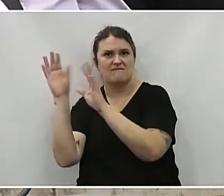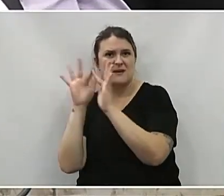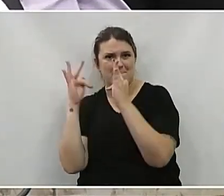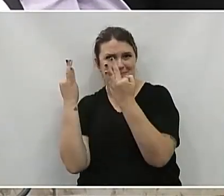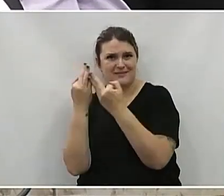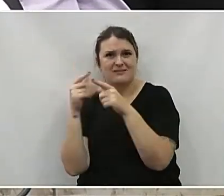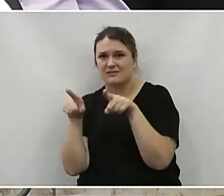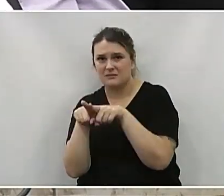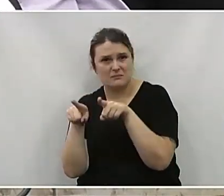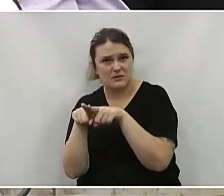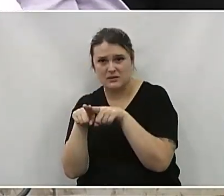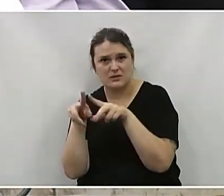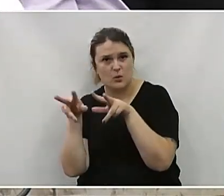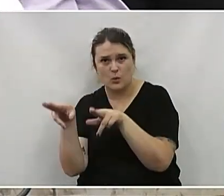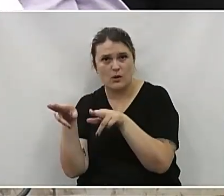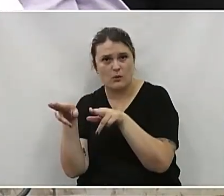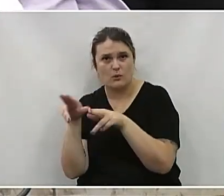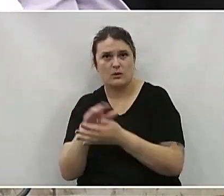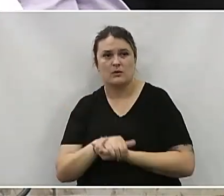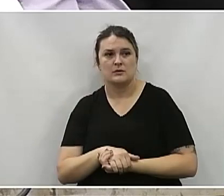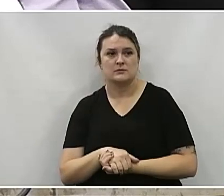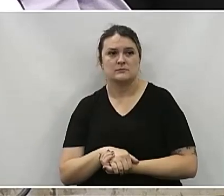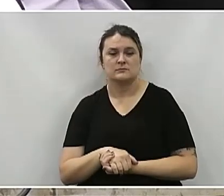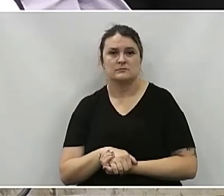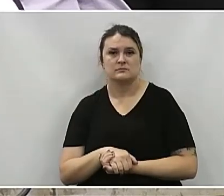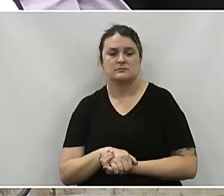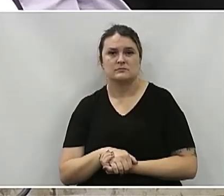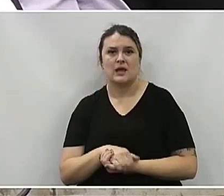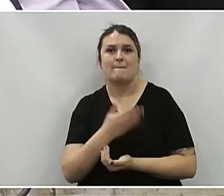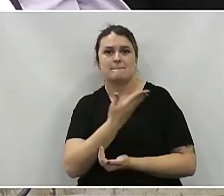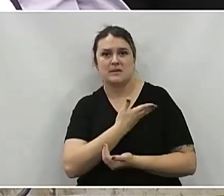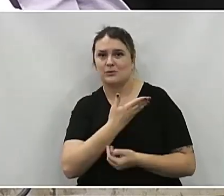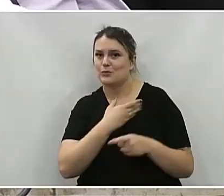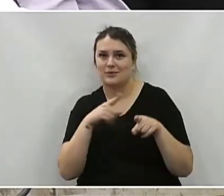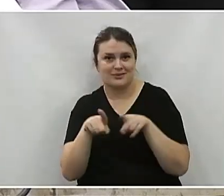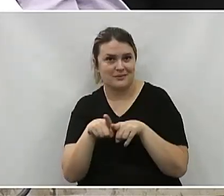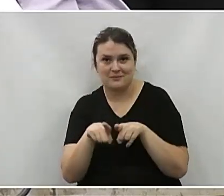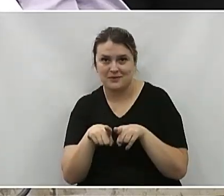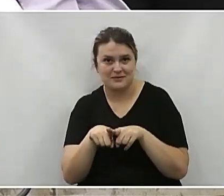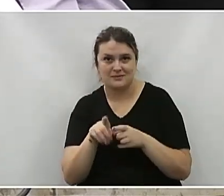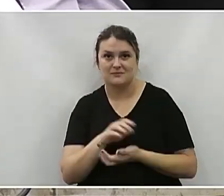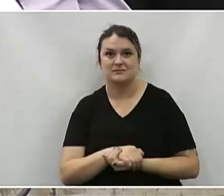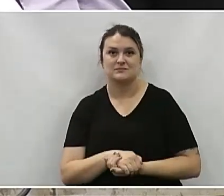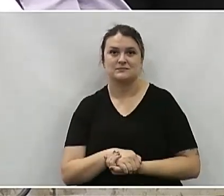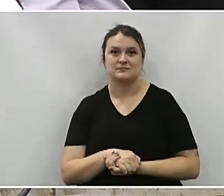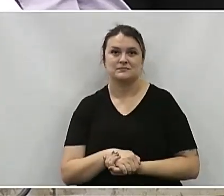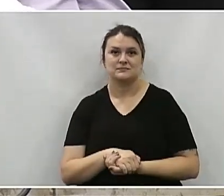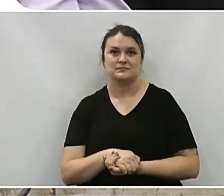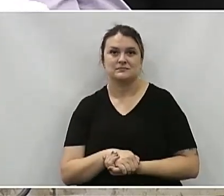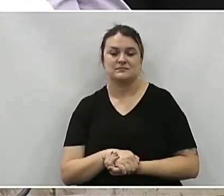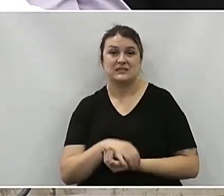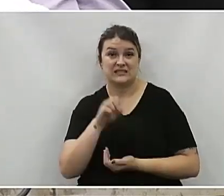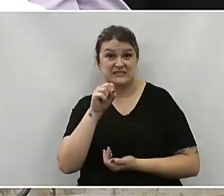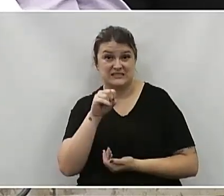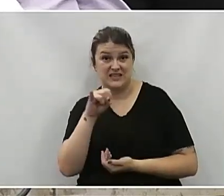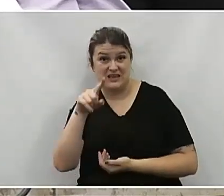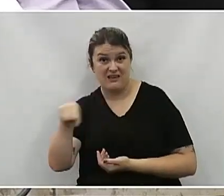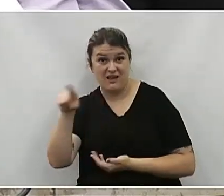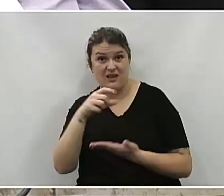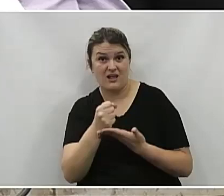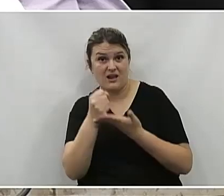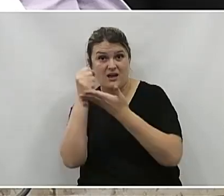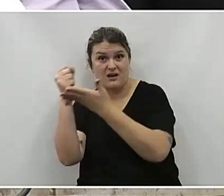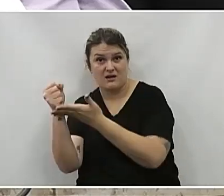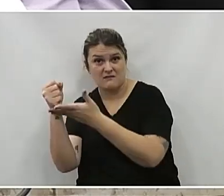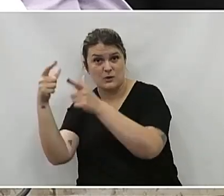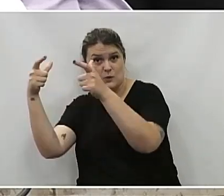parentes também vivem área de Enchente os seus amigos também vivem em área de Enchente se elas estão levando